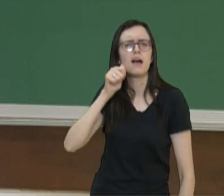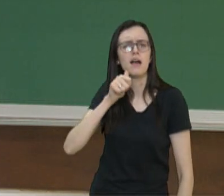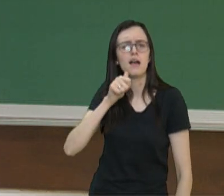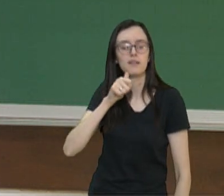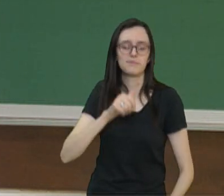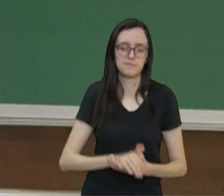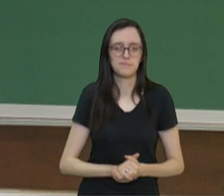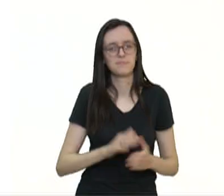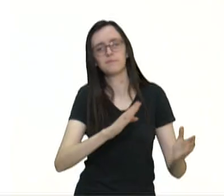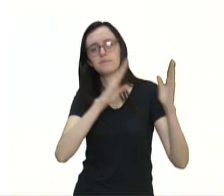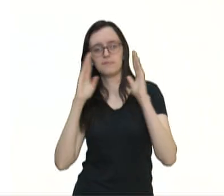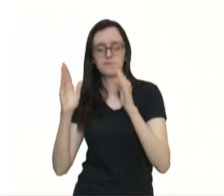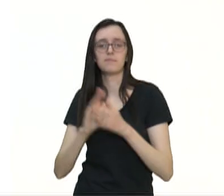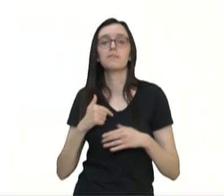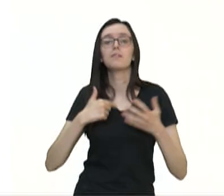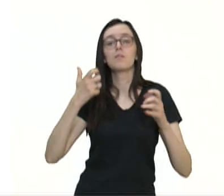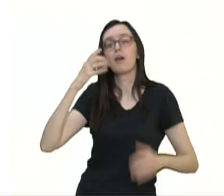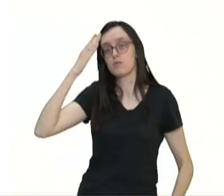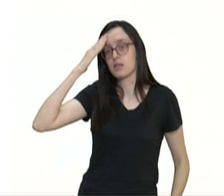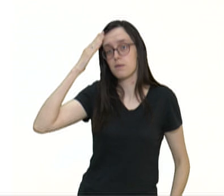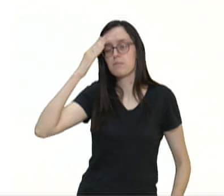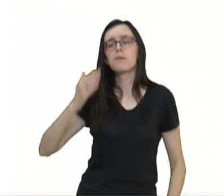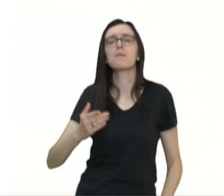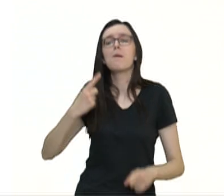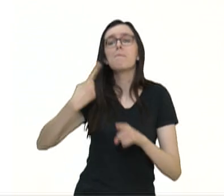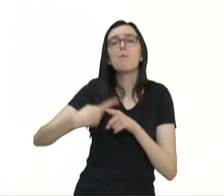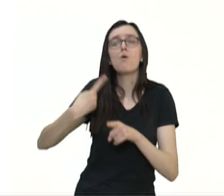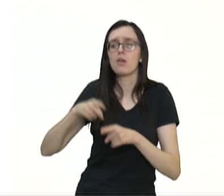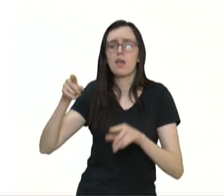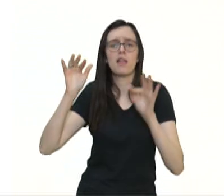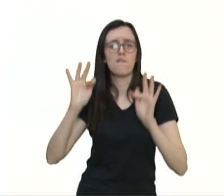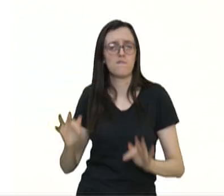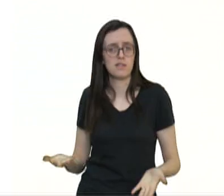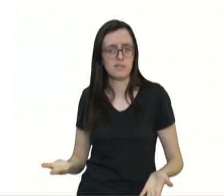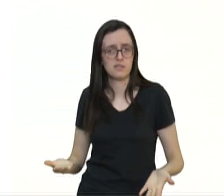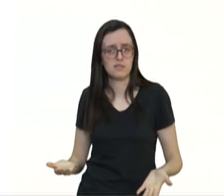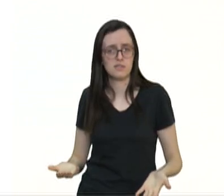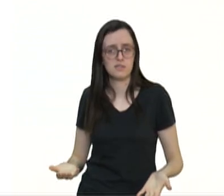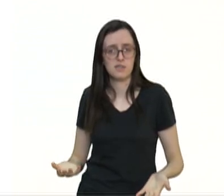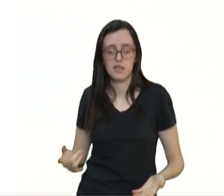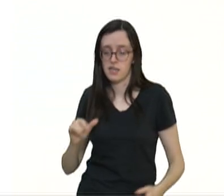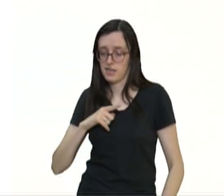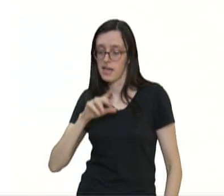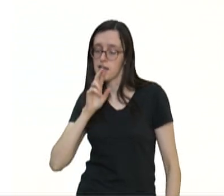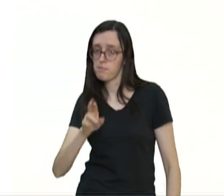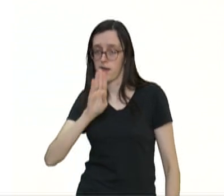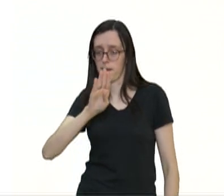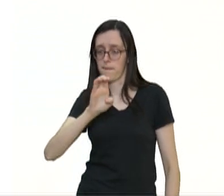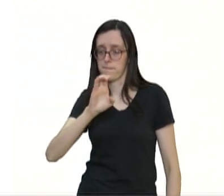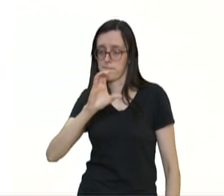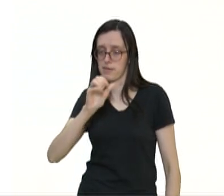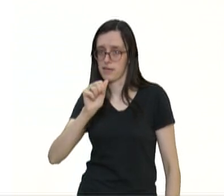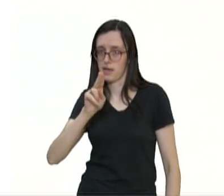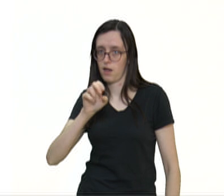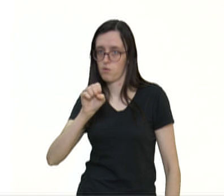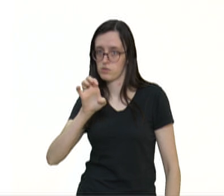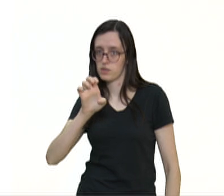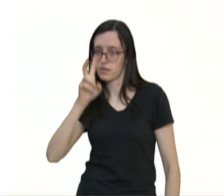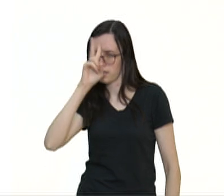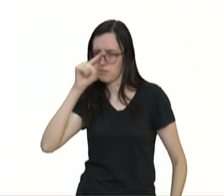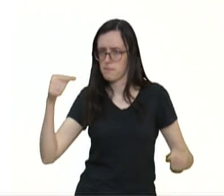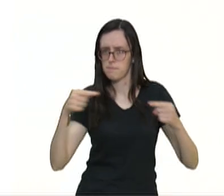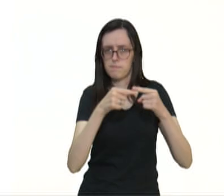a segunda, eu quero saber por que ele está feliz. Why? Se eu tenho because na resposta, eu só posso ter why